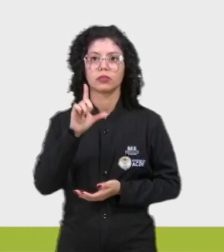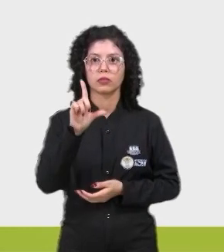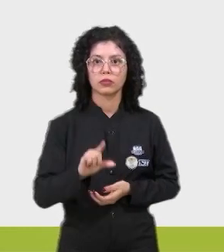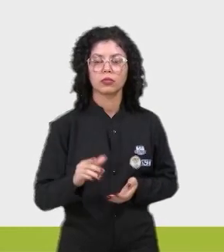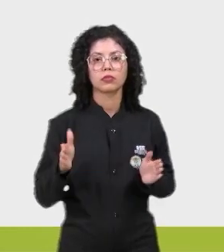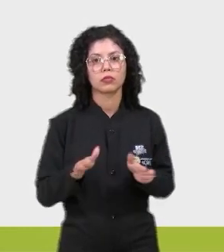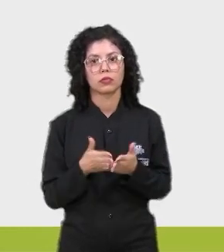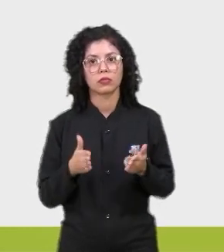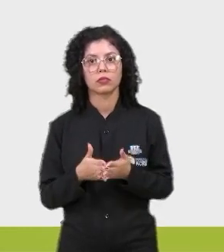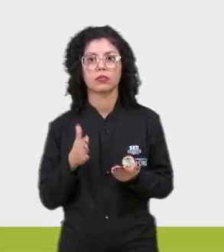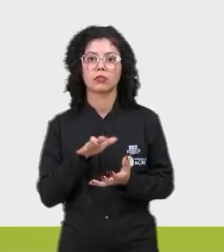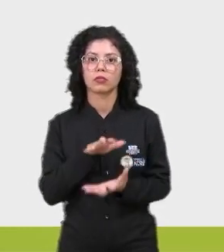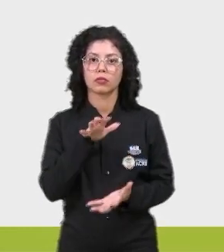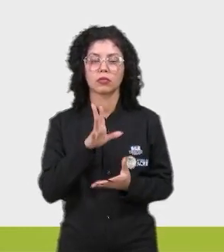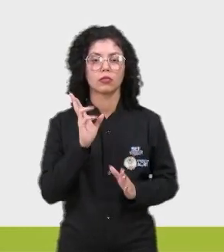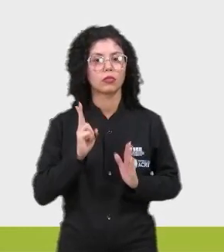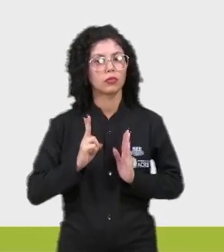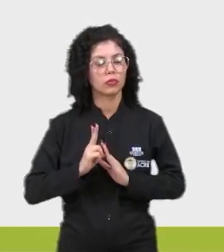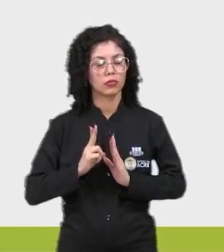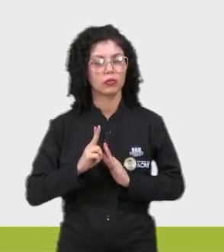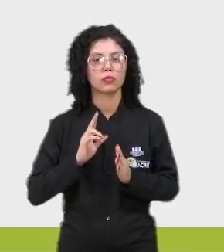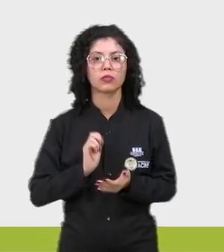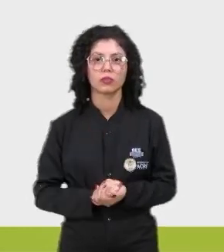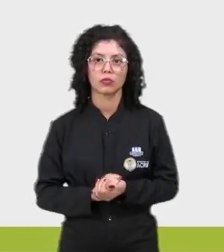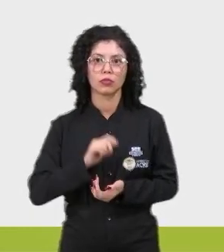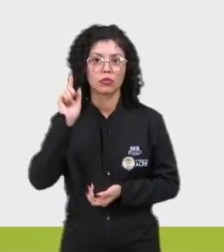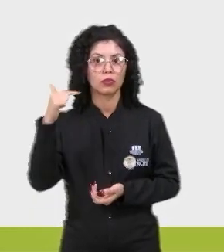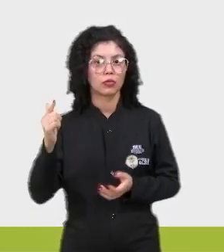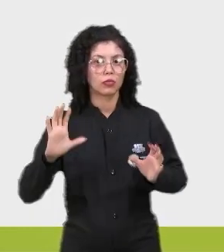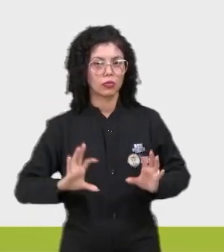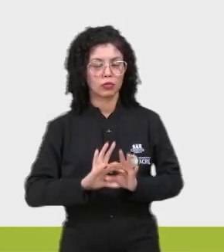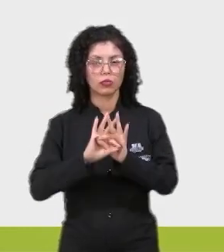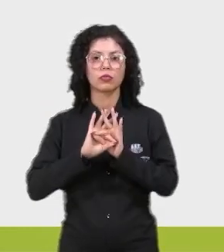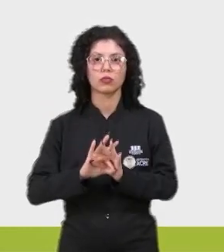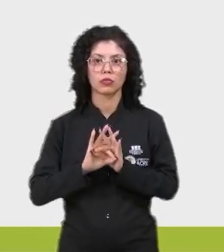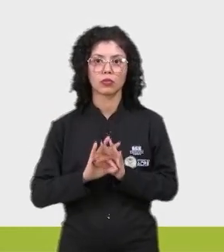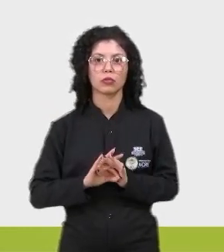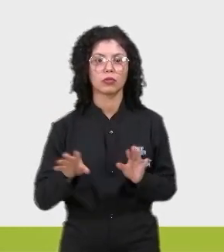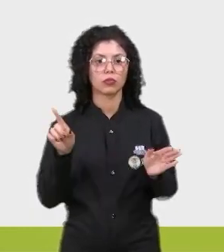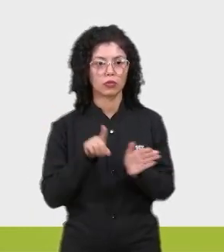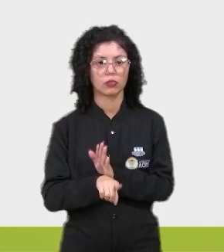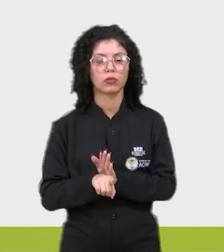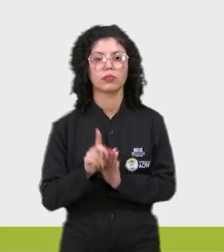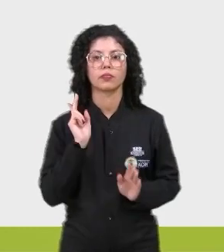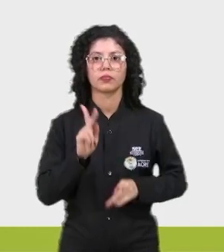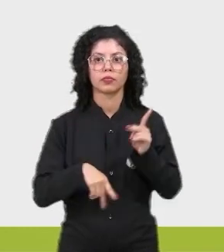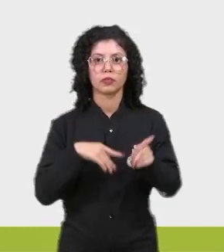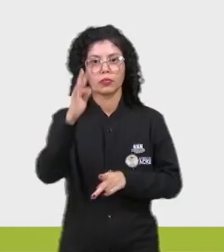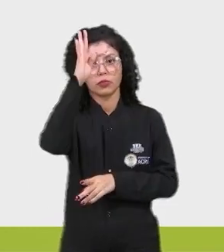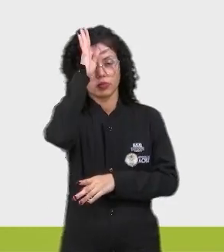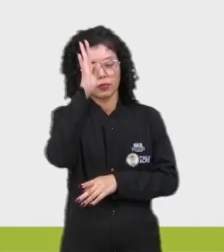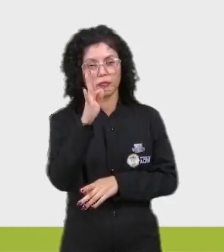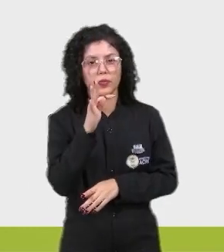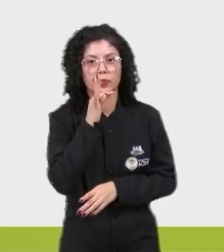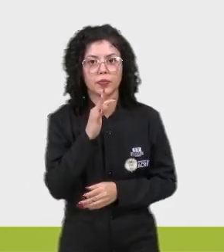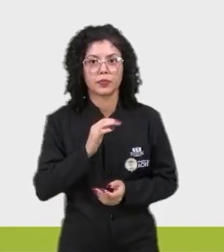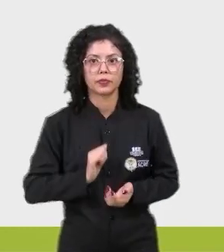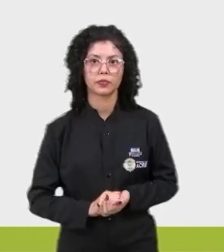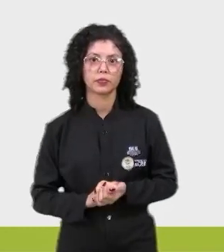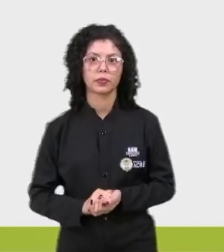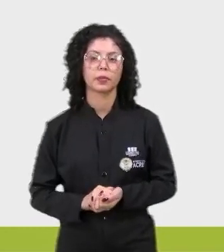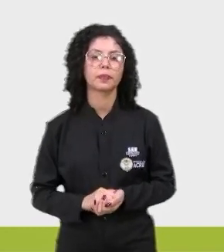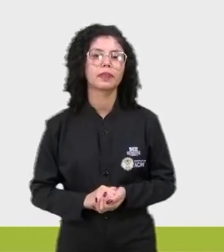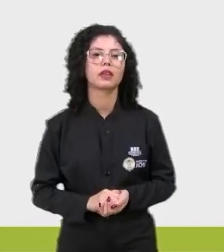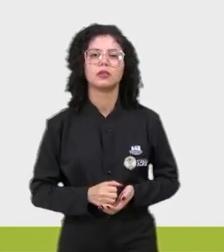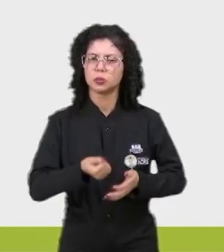renda, idosos, indígenas. Então, aquela redação que falava sobre a questão dos povos tradicionais poderia muito